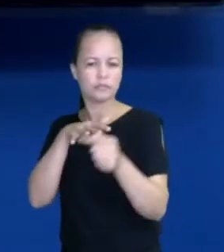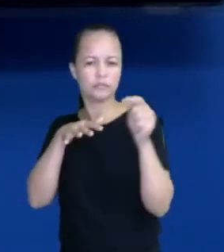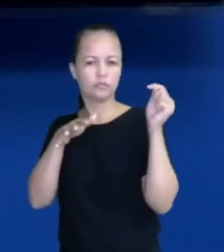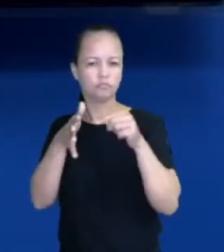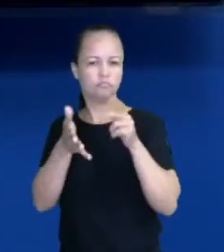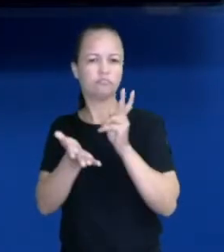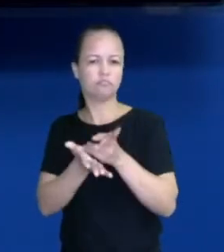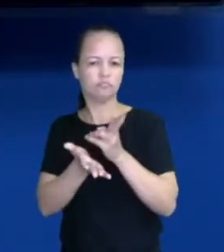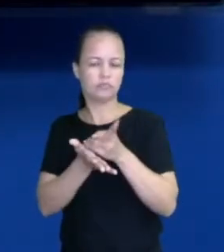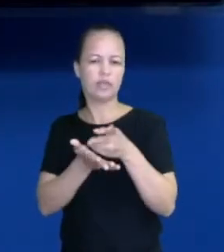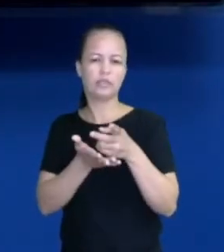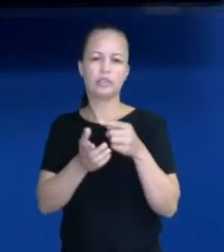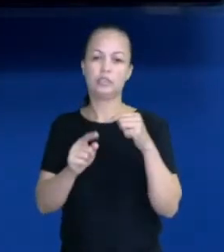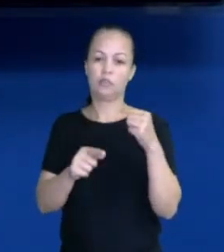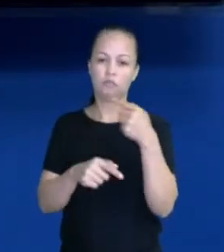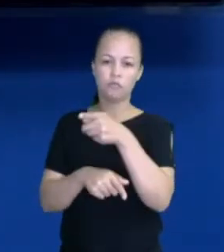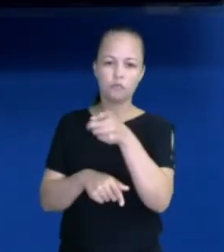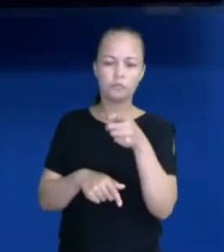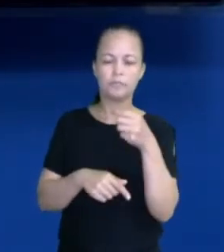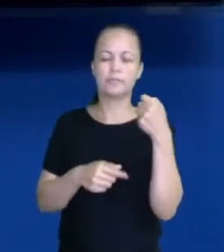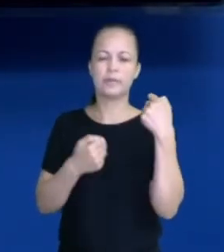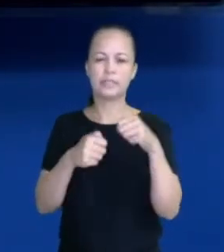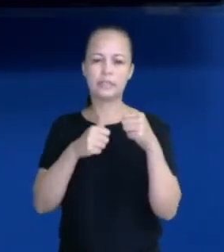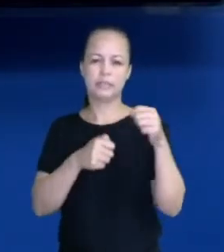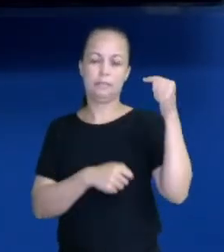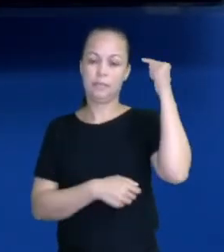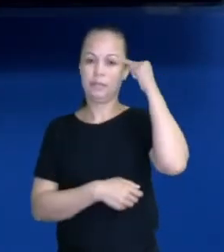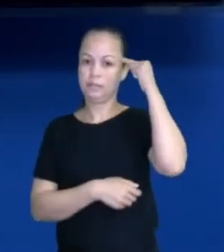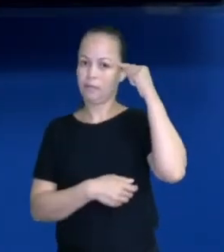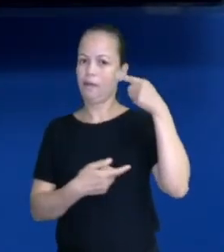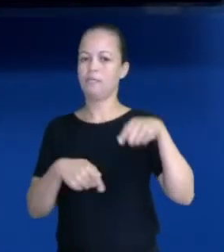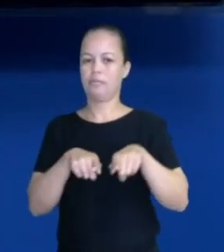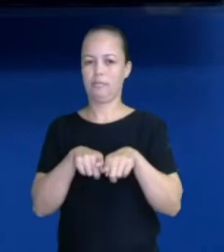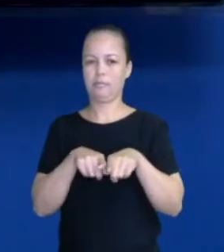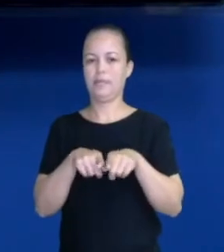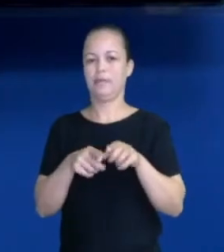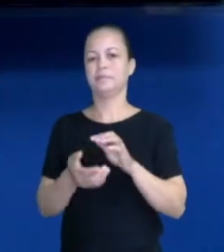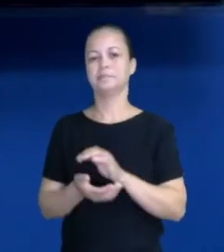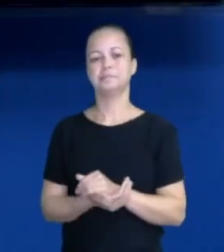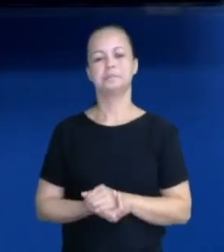essencial, a gente precisa pensar também nesse ponto.